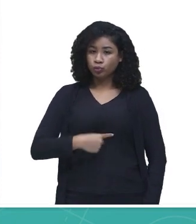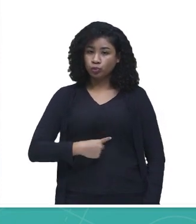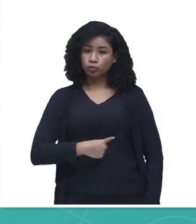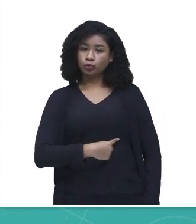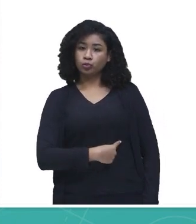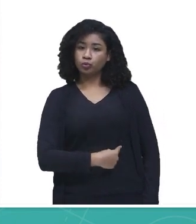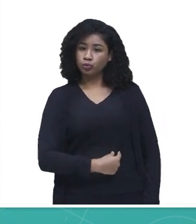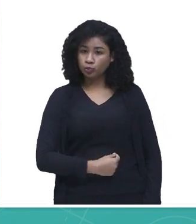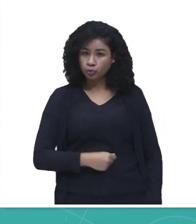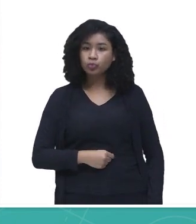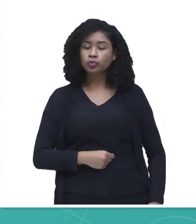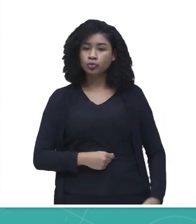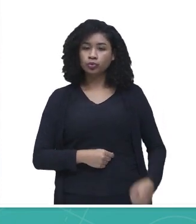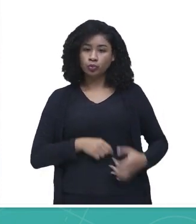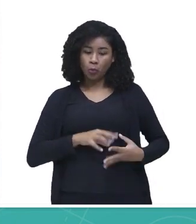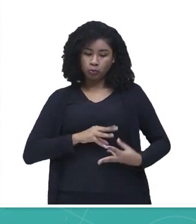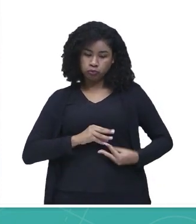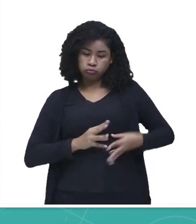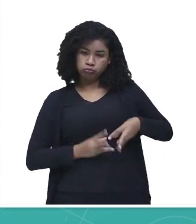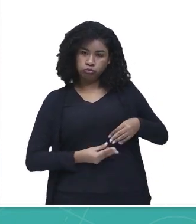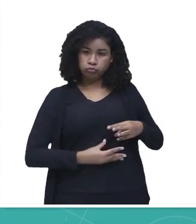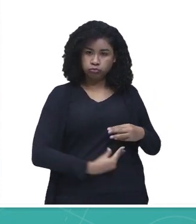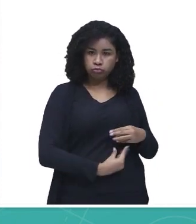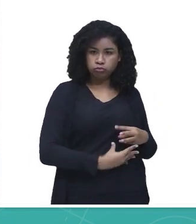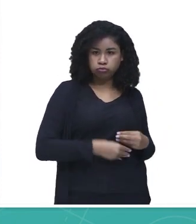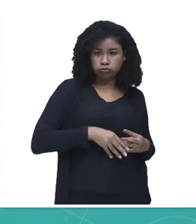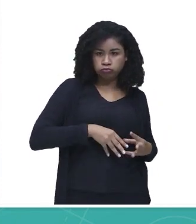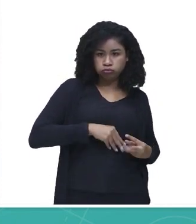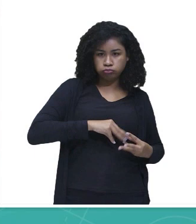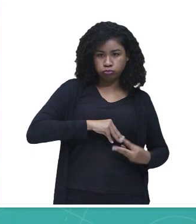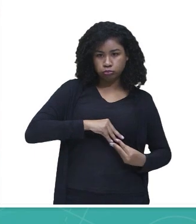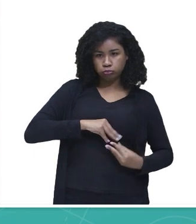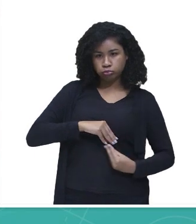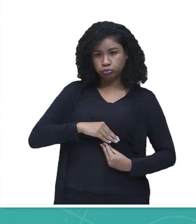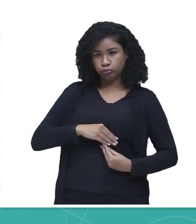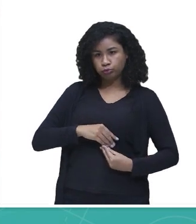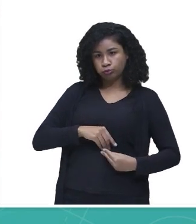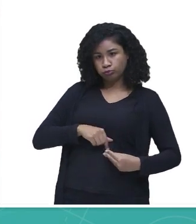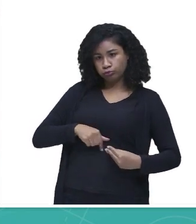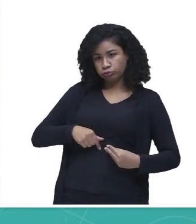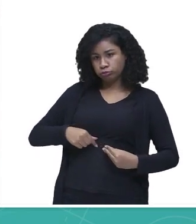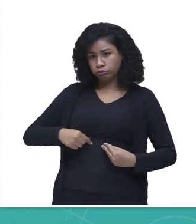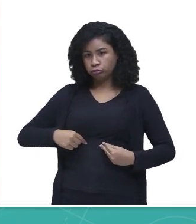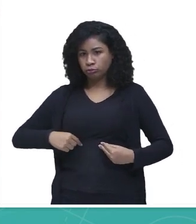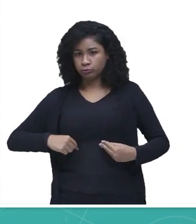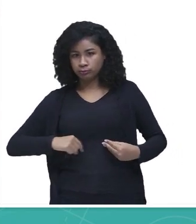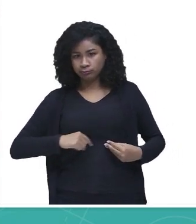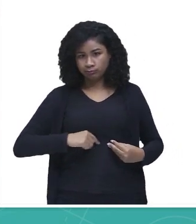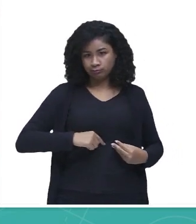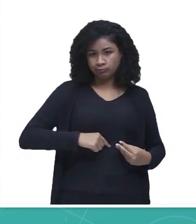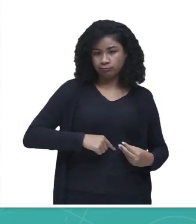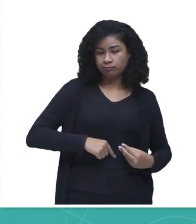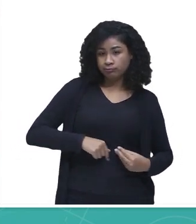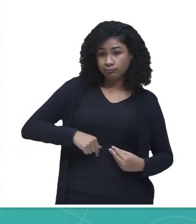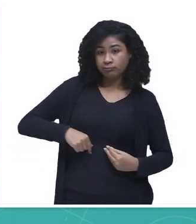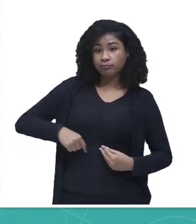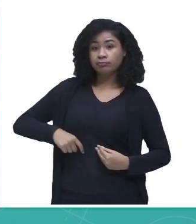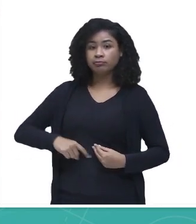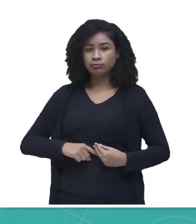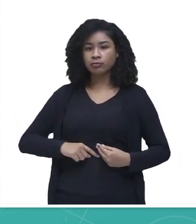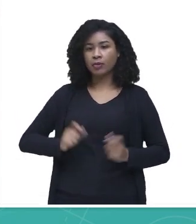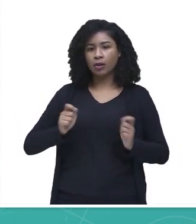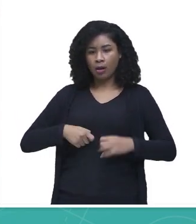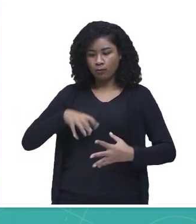digerido, passa pelos intestinos, mais digestão, né? E aí, toda essa digestão vai resultar aí na